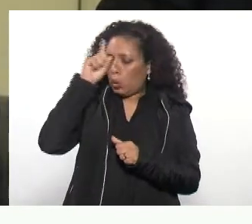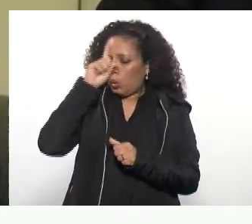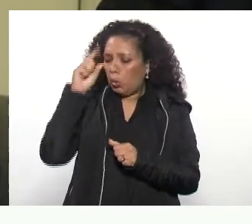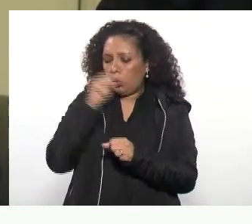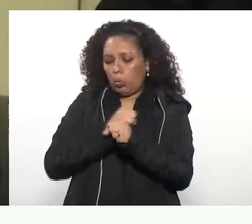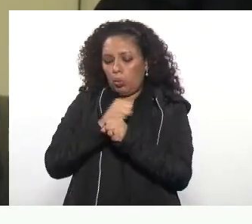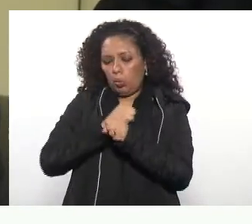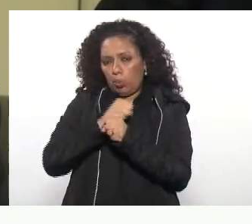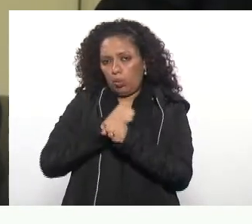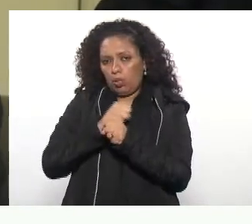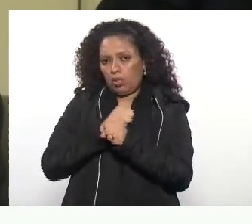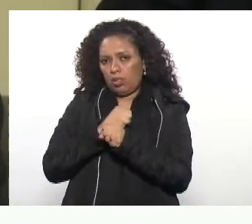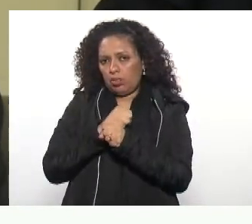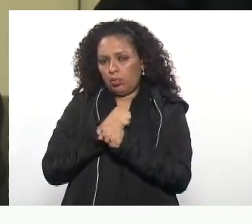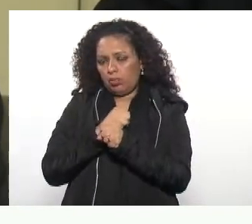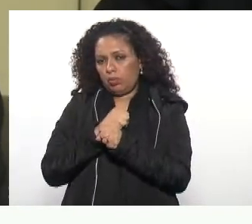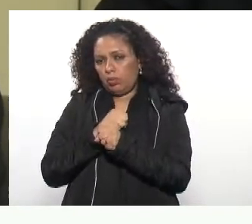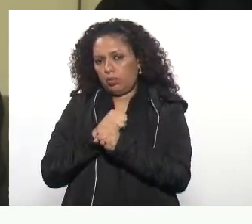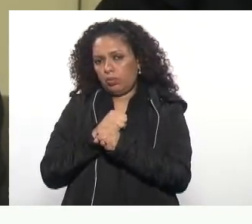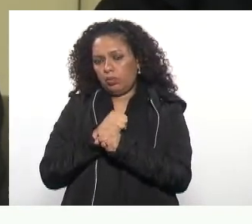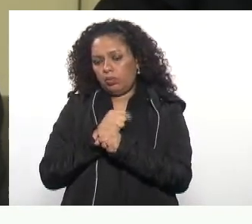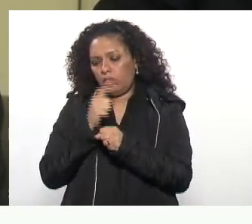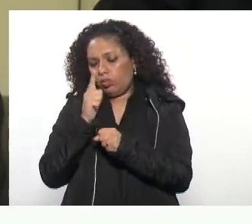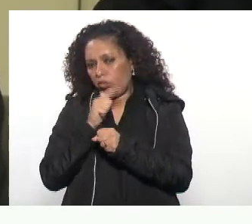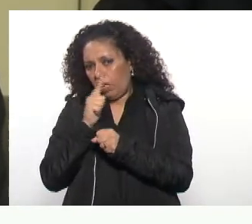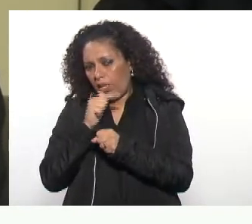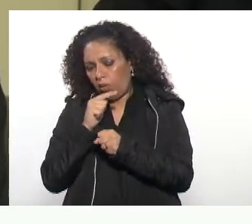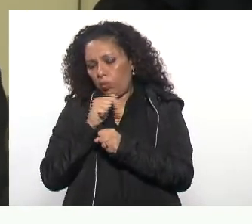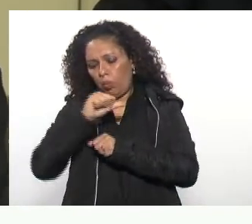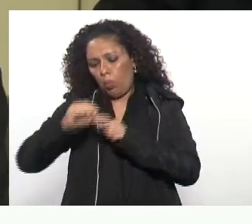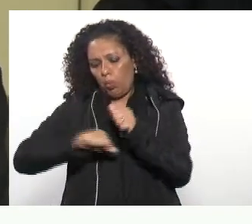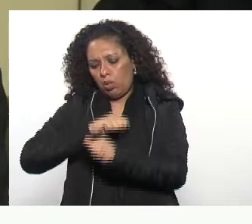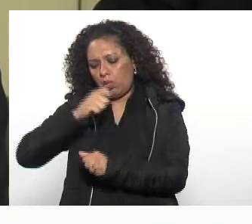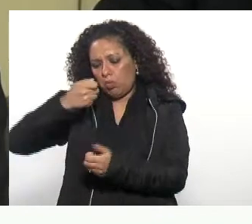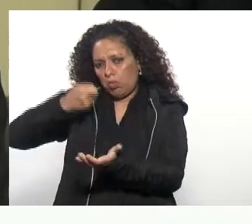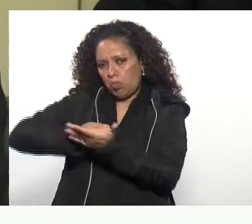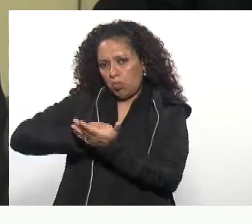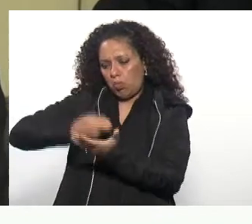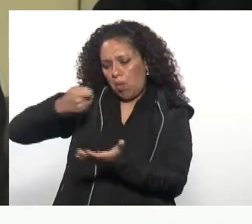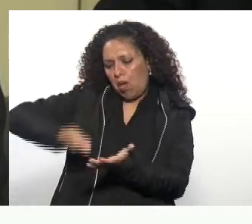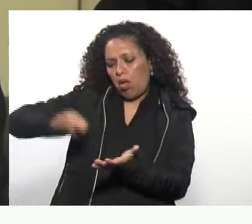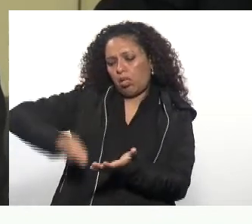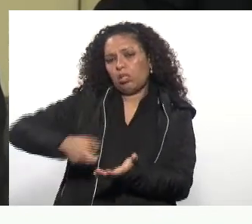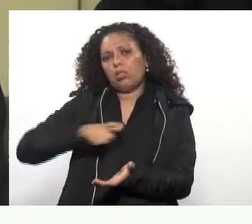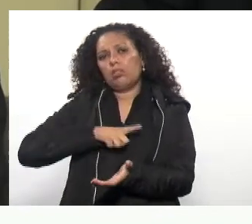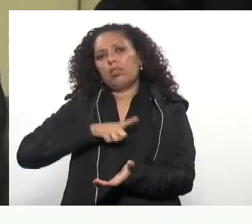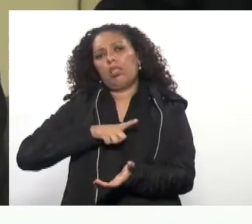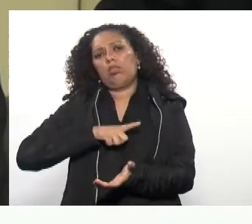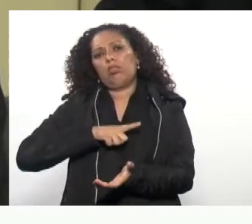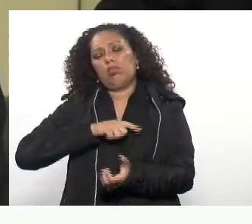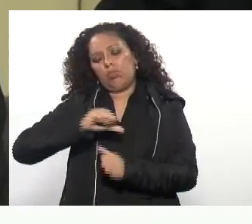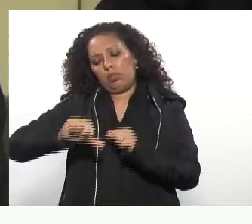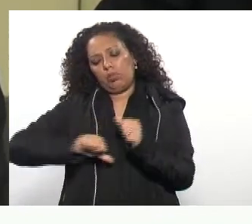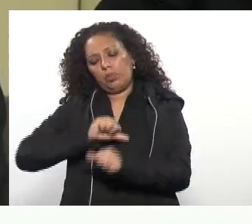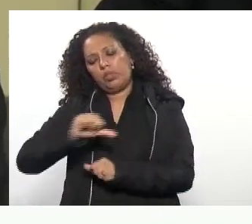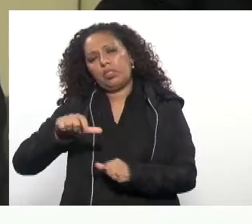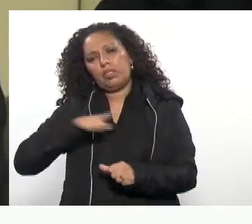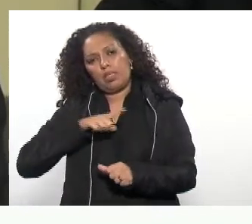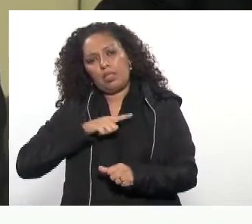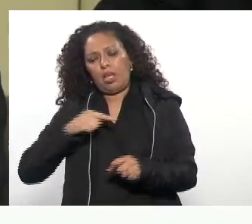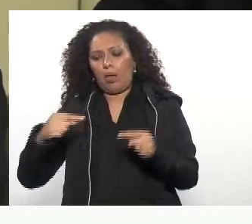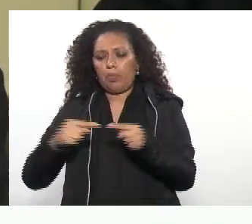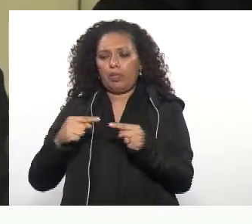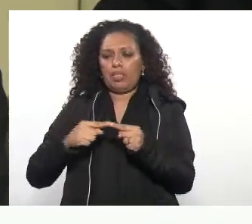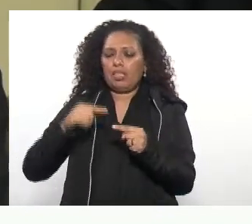no caso das águas, a gente tem uma correção por um índice